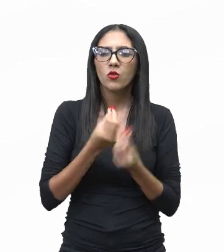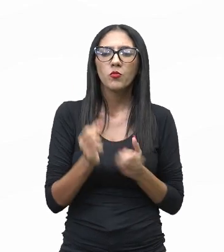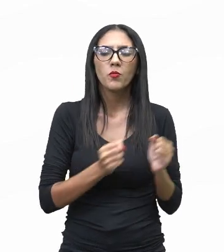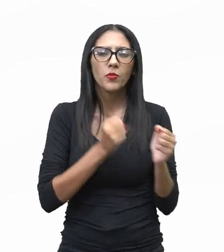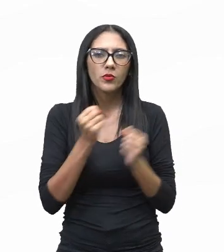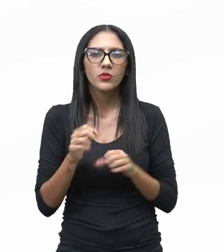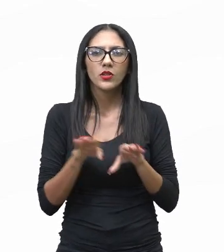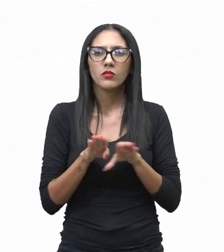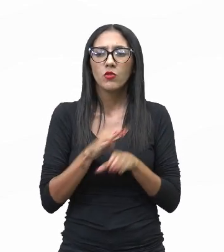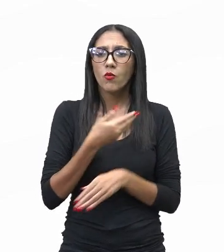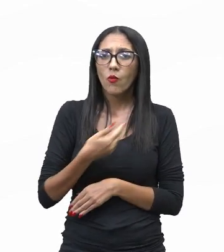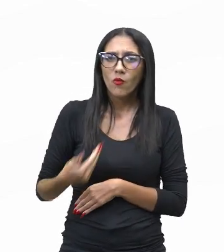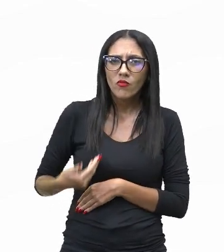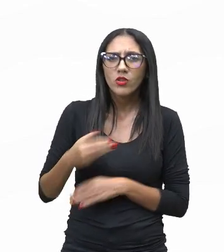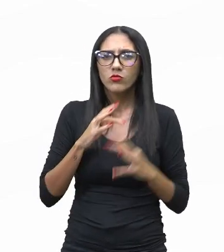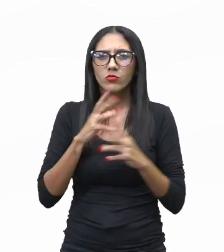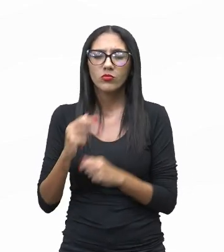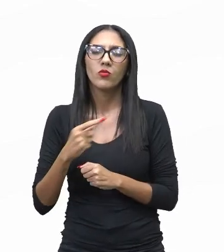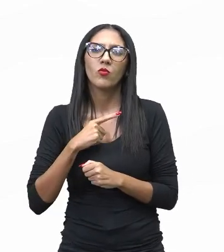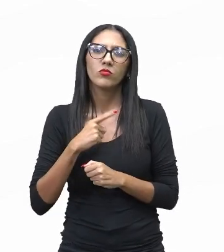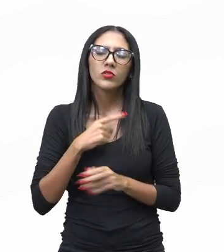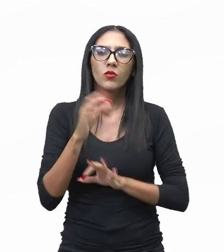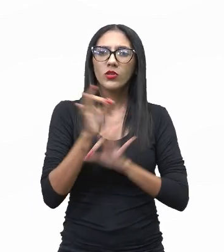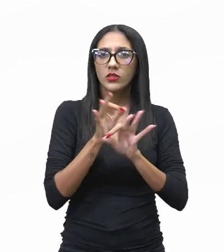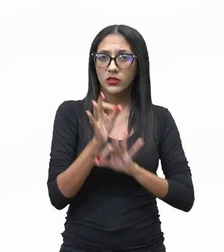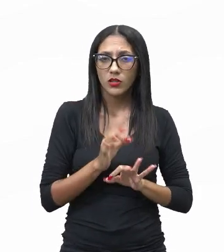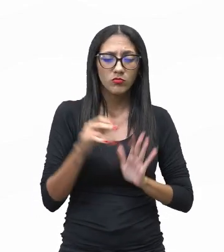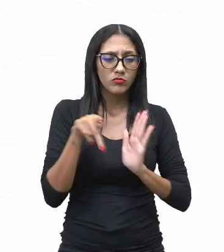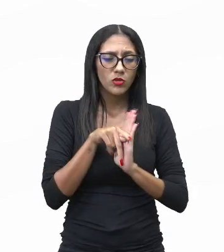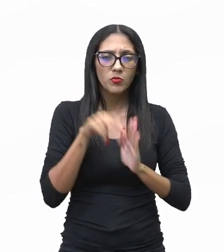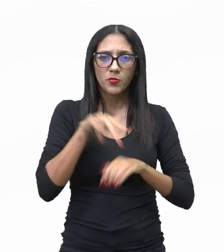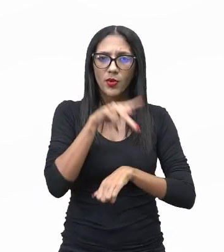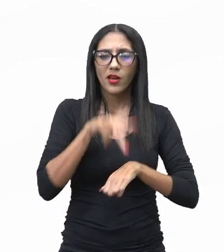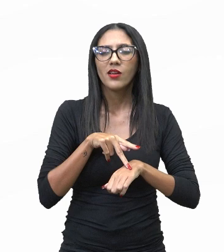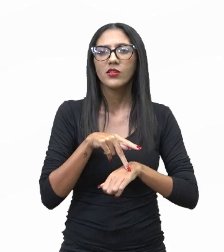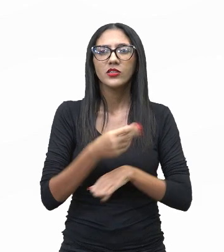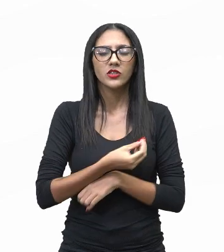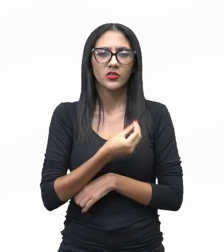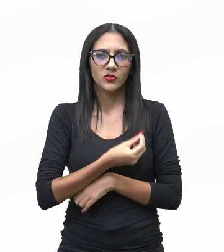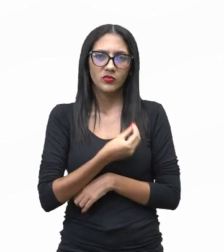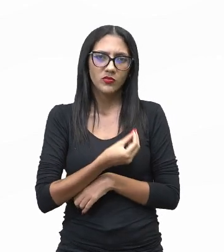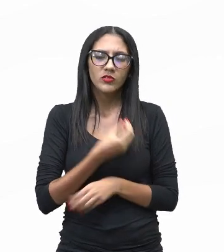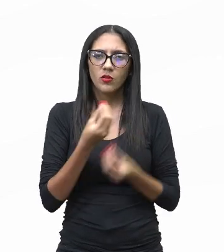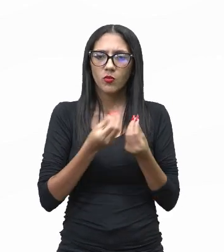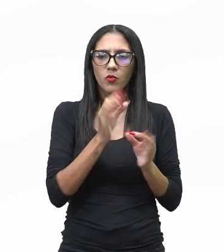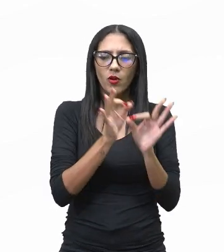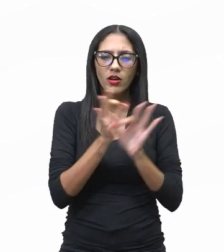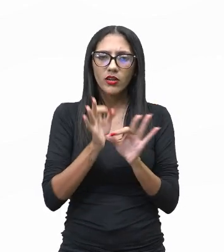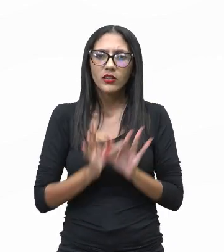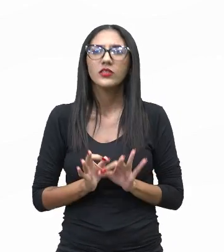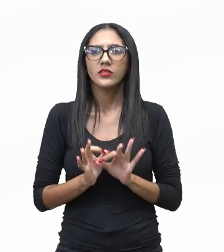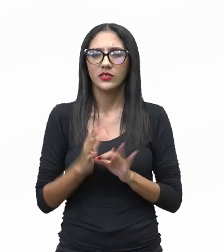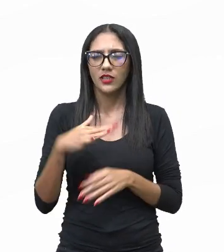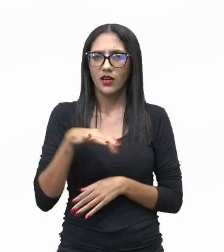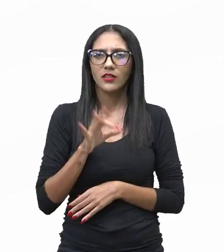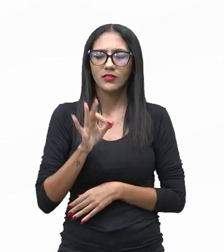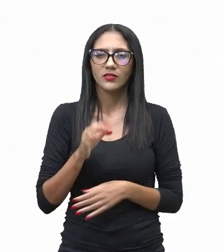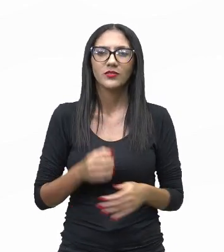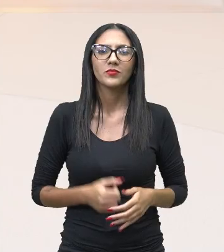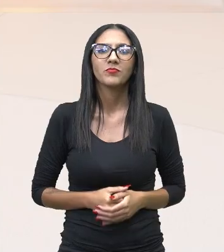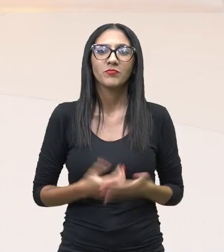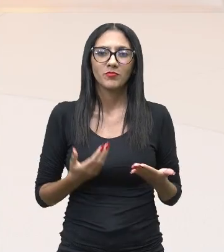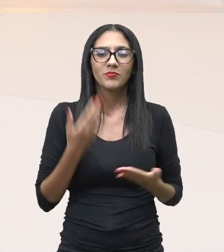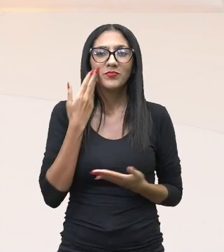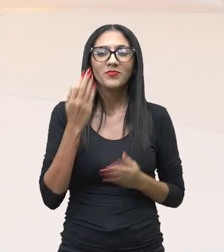que os governos em geral têm lidado com o próprio país onde a gente vive, com a própria região aqui onde a gente vive. Beleza, pessoal?